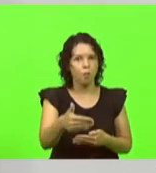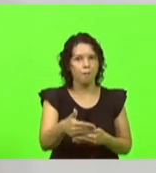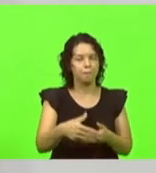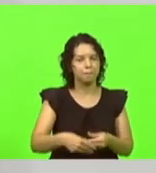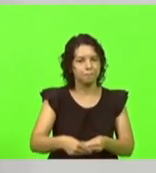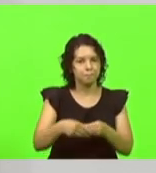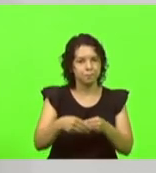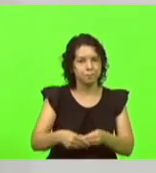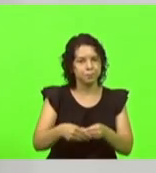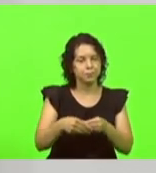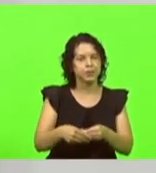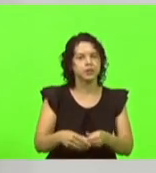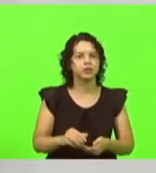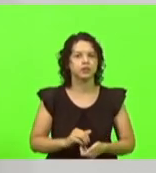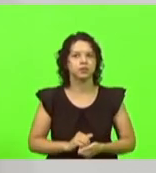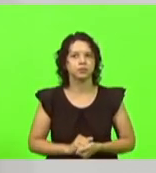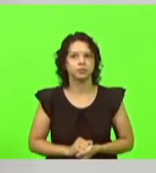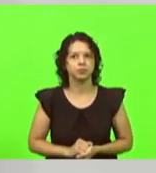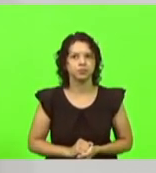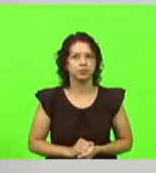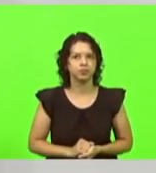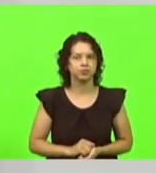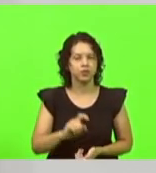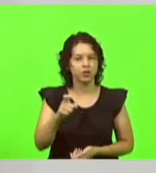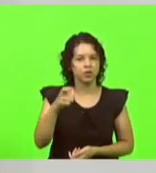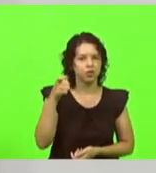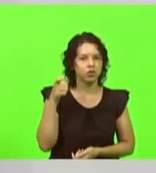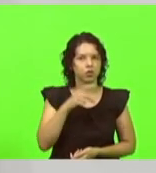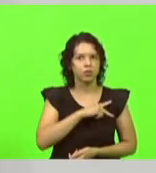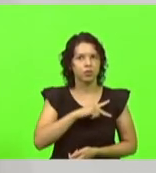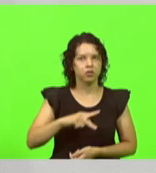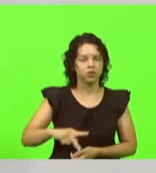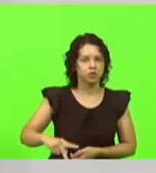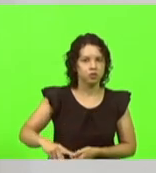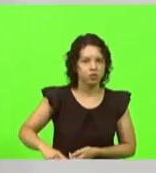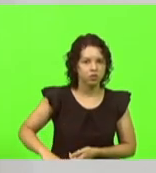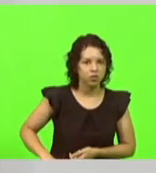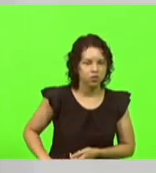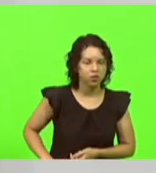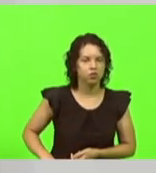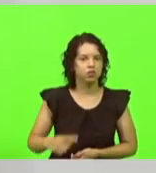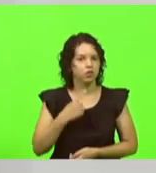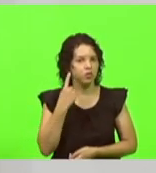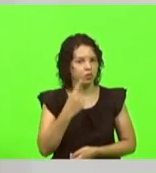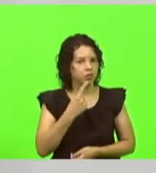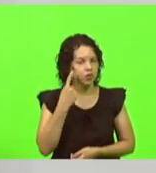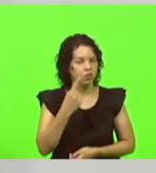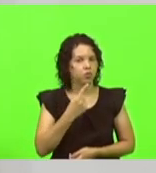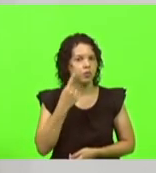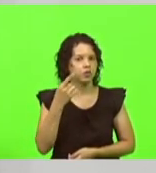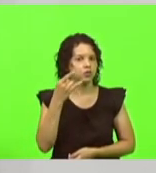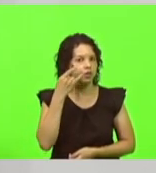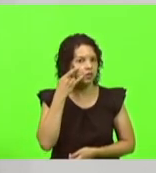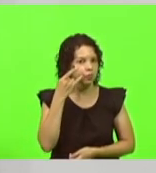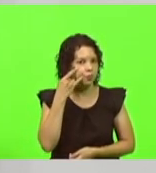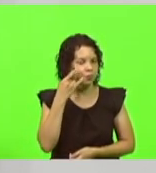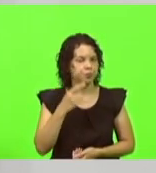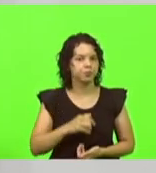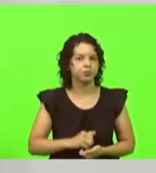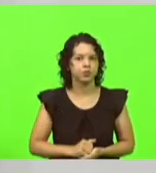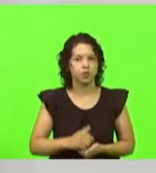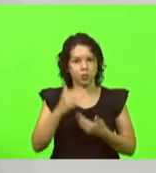cumprimentando o nosso ex-presidente da Assembleia, deputado Mauro de Nadal.